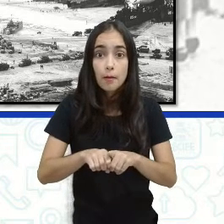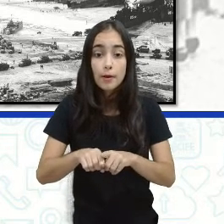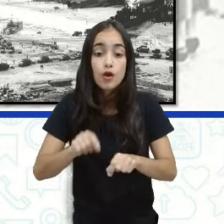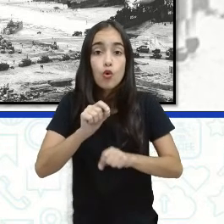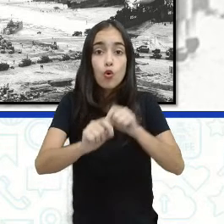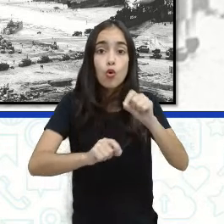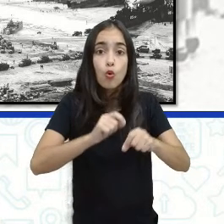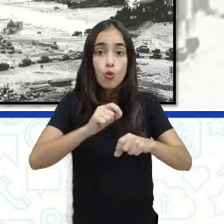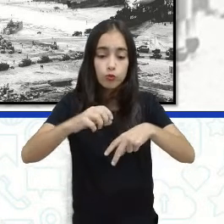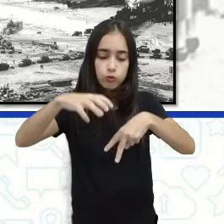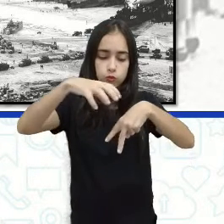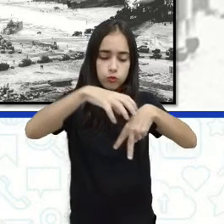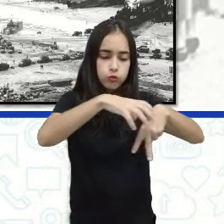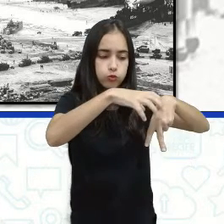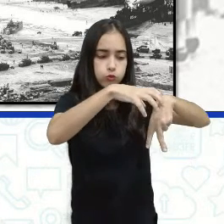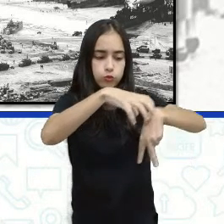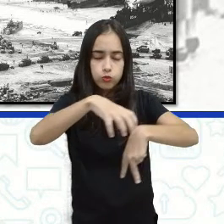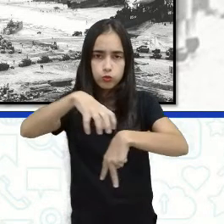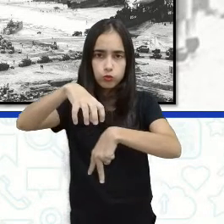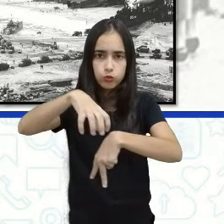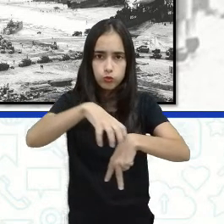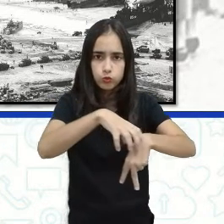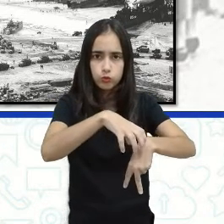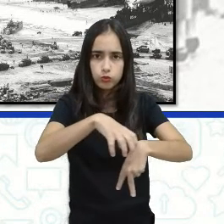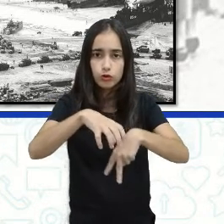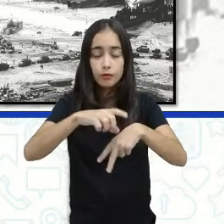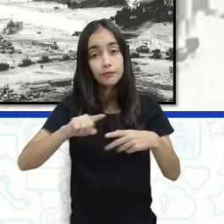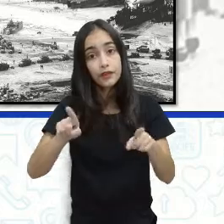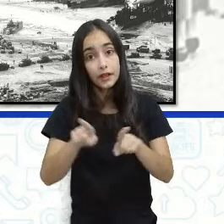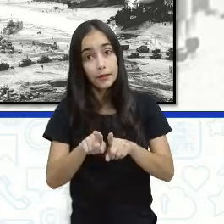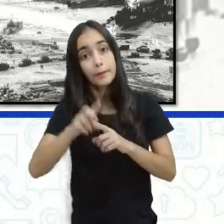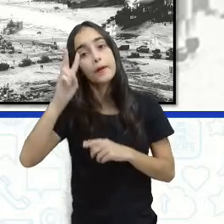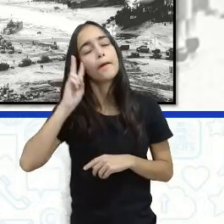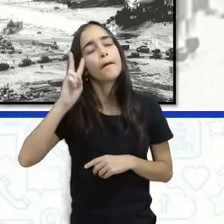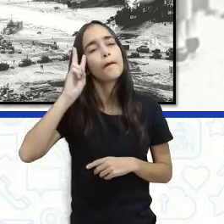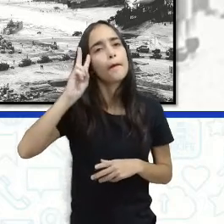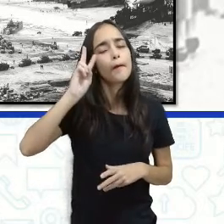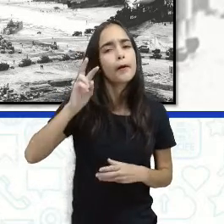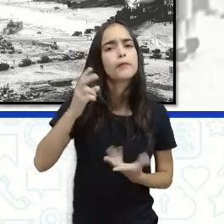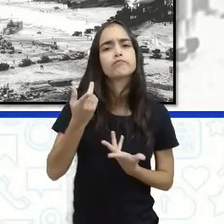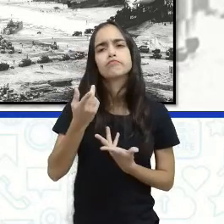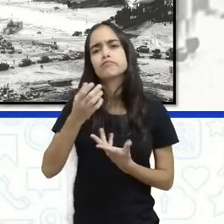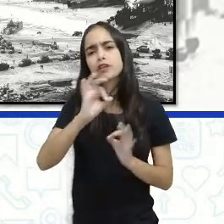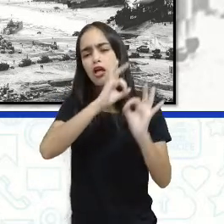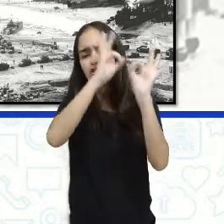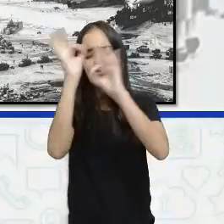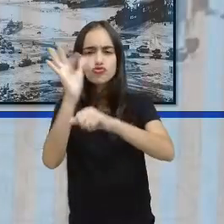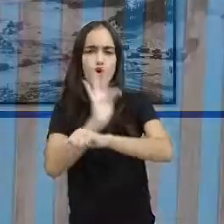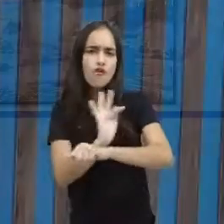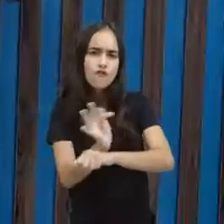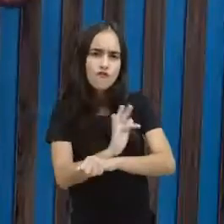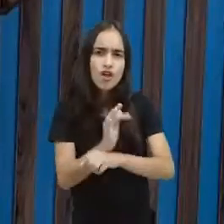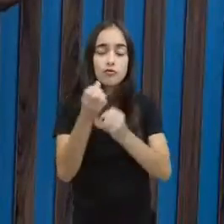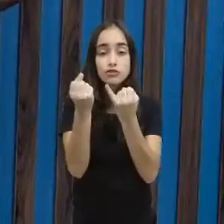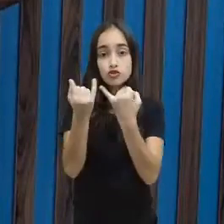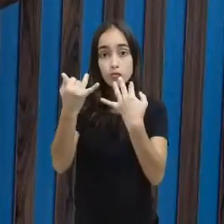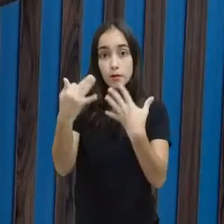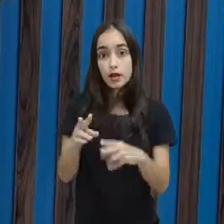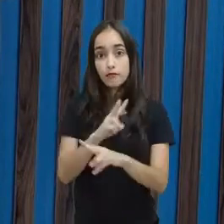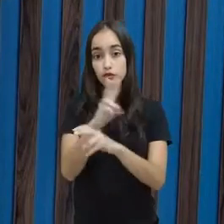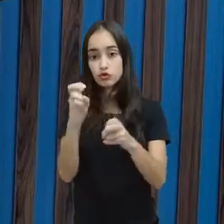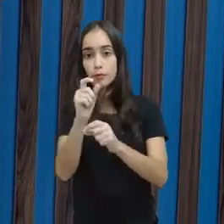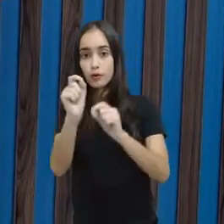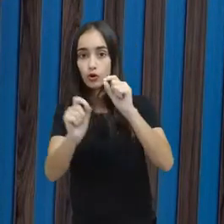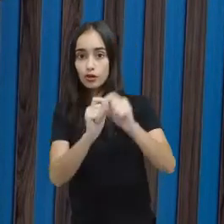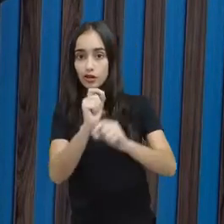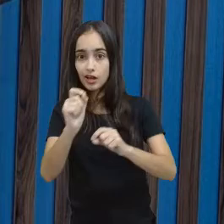do Canadá. Né? E aí tem eu lembro que eu assisti uma vez um filme, né, que falava, né, sobre uma